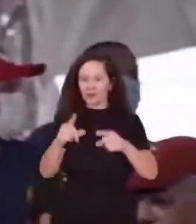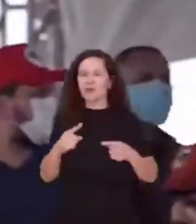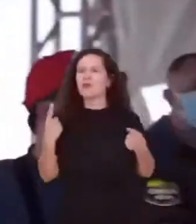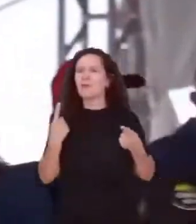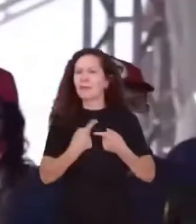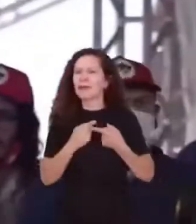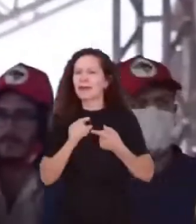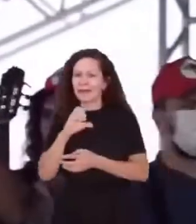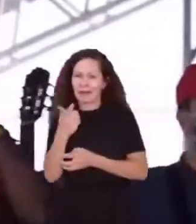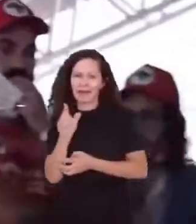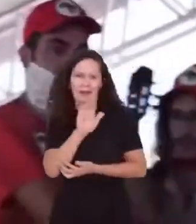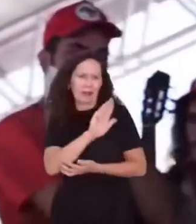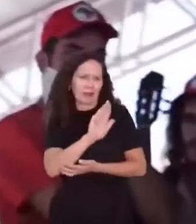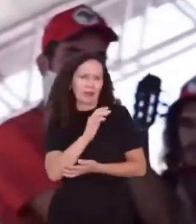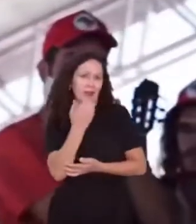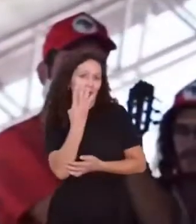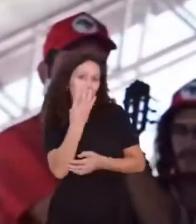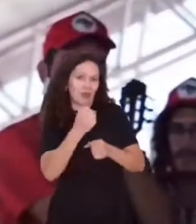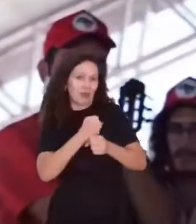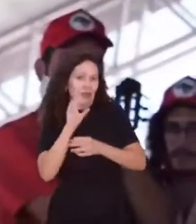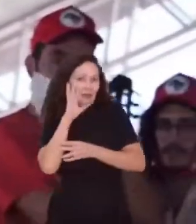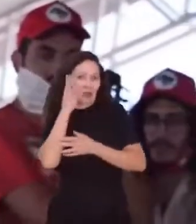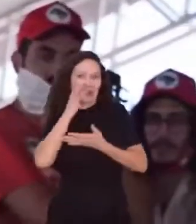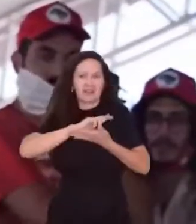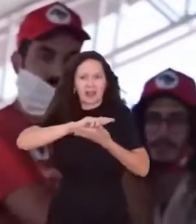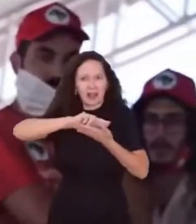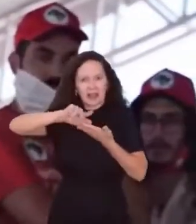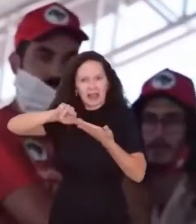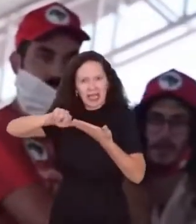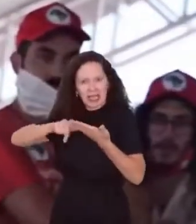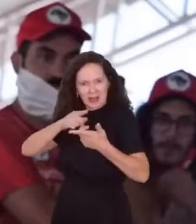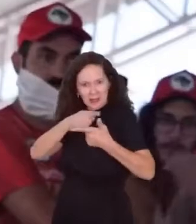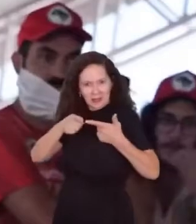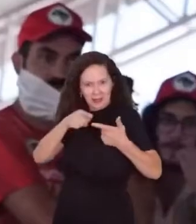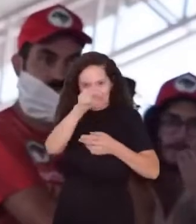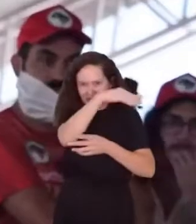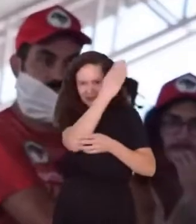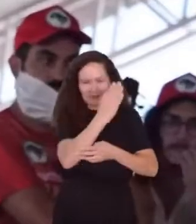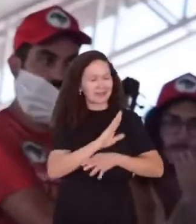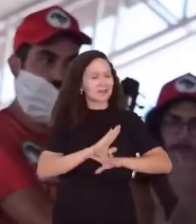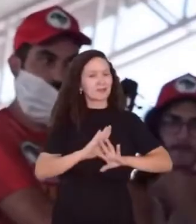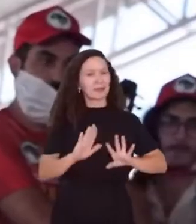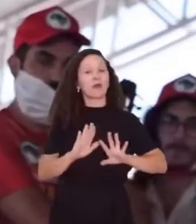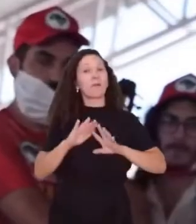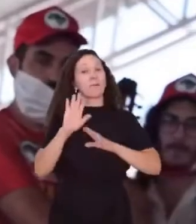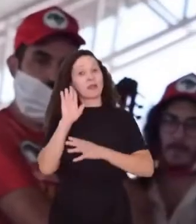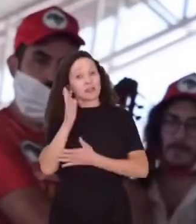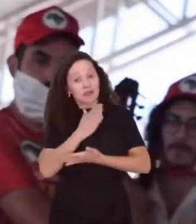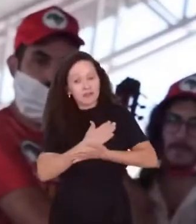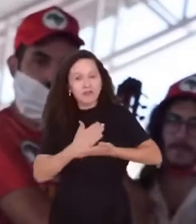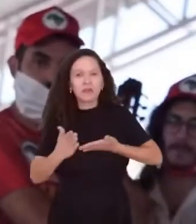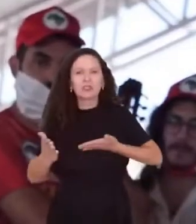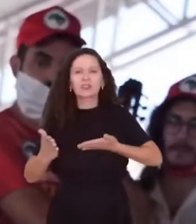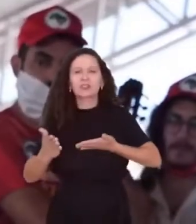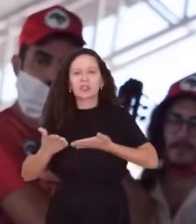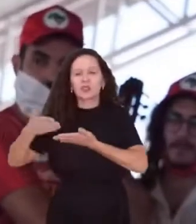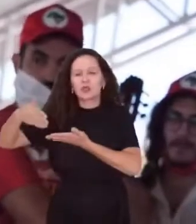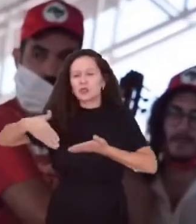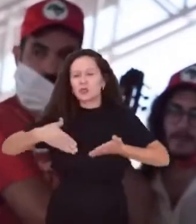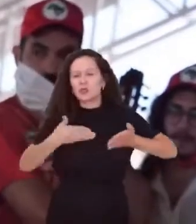não vai resolver todos os problemas do Brasil. Mas é igual um caminho. É longo o caminho, mas tu tem que saber para onde